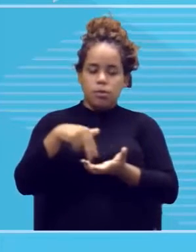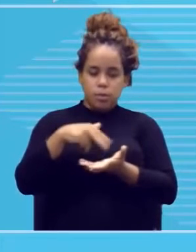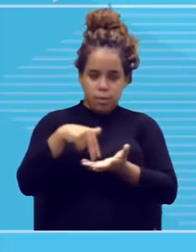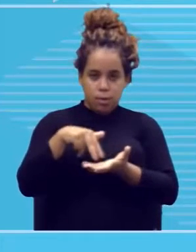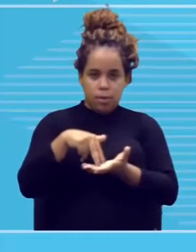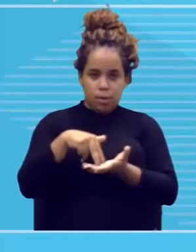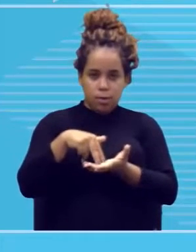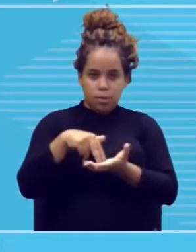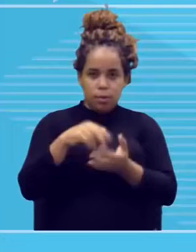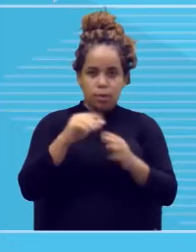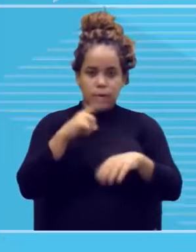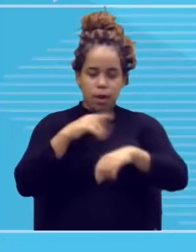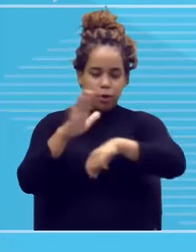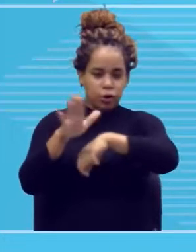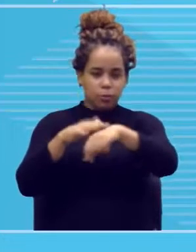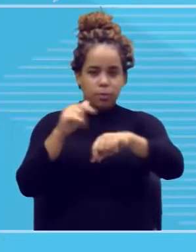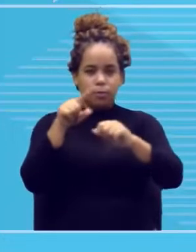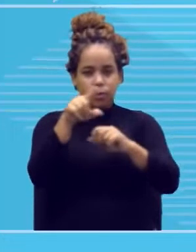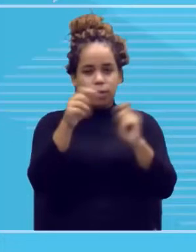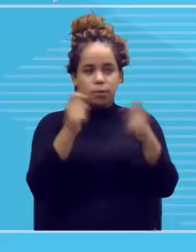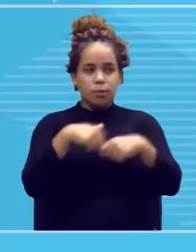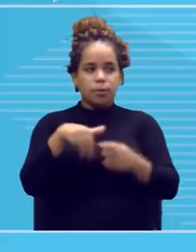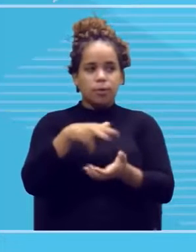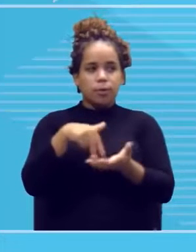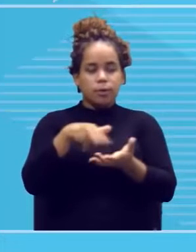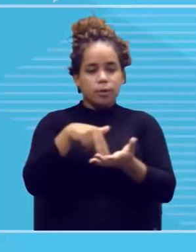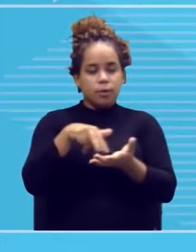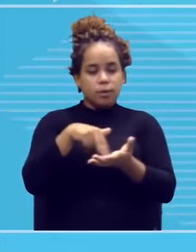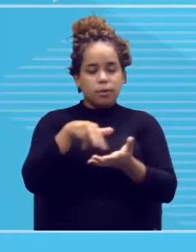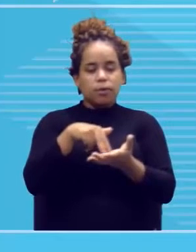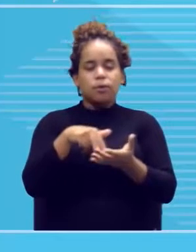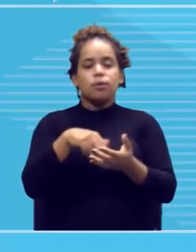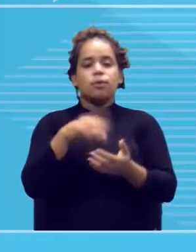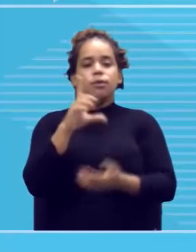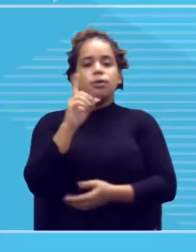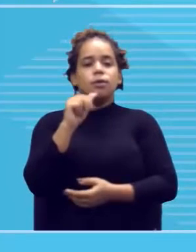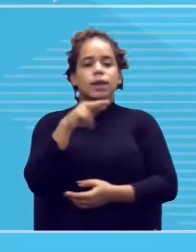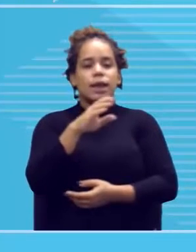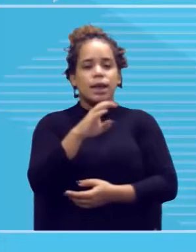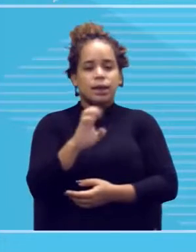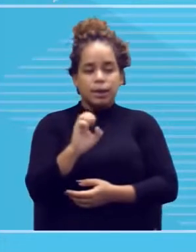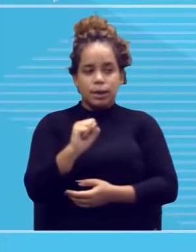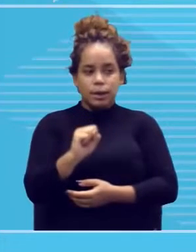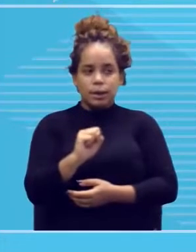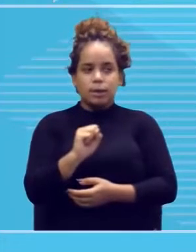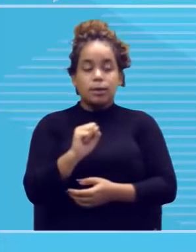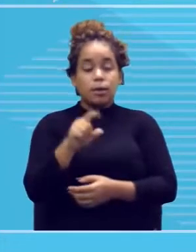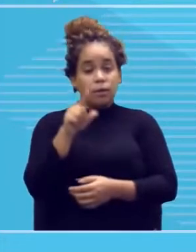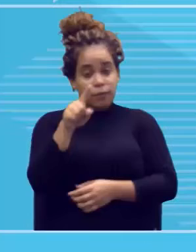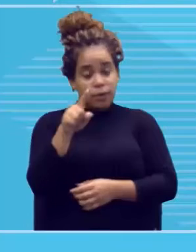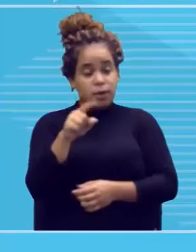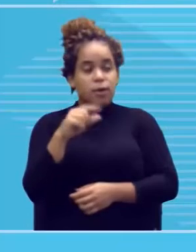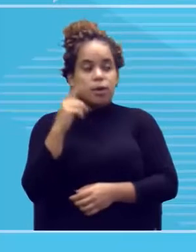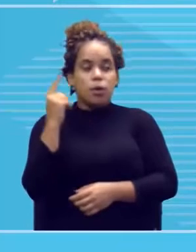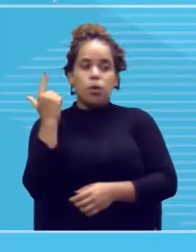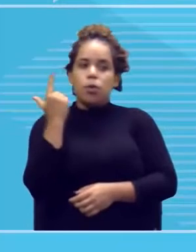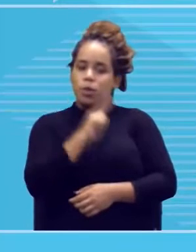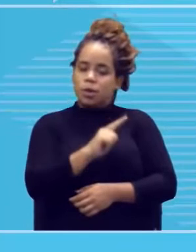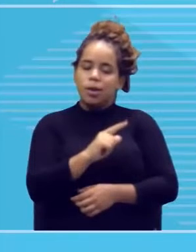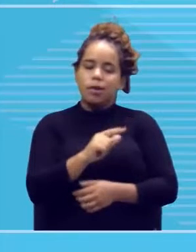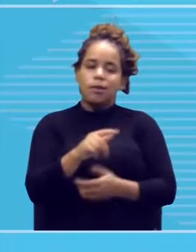a dançar agora você pergunta aí quando eu pergunto você pode você consegue